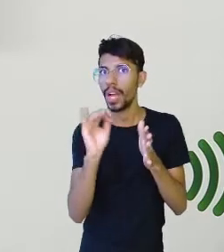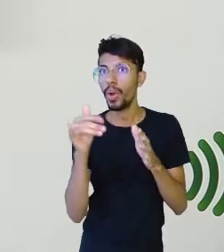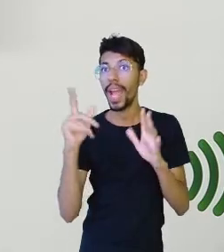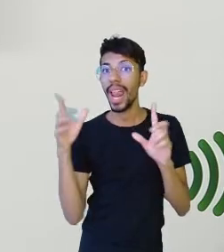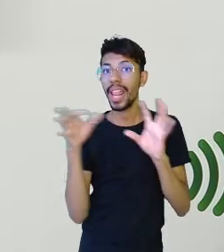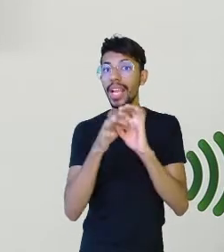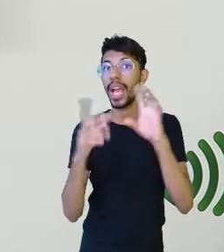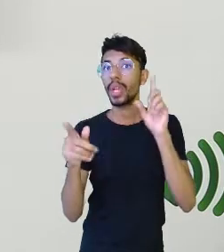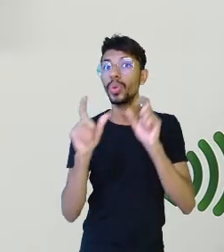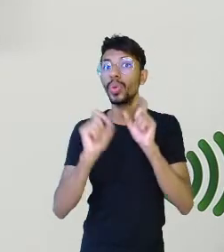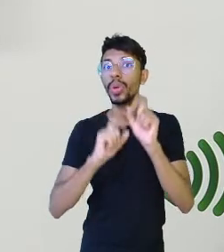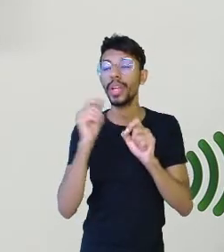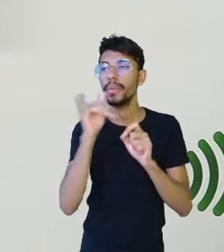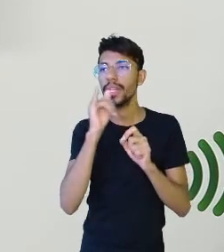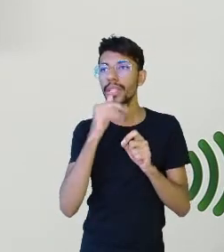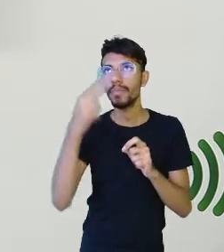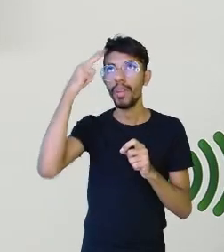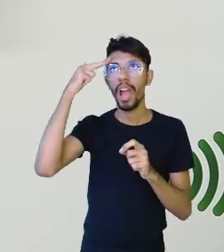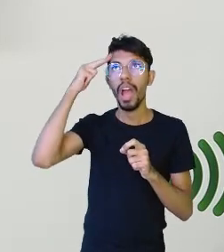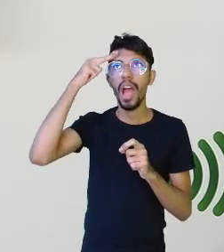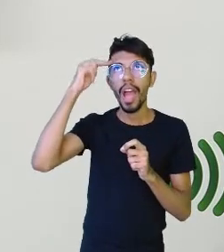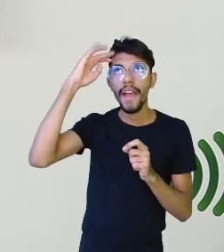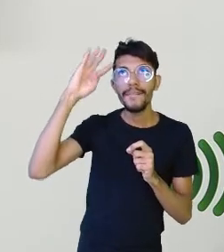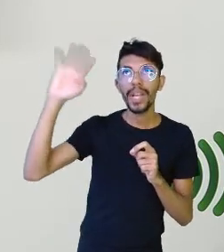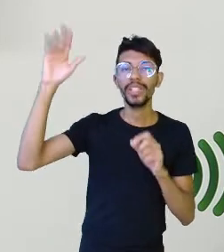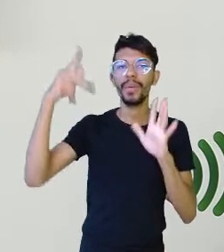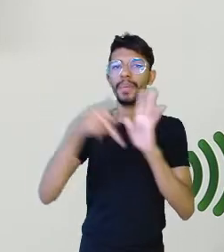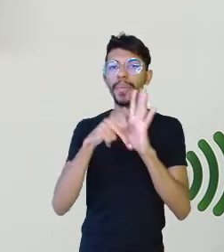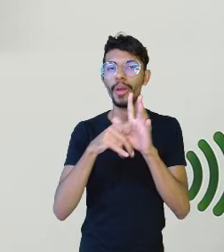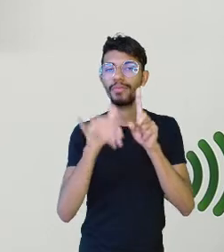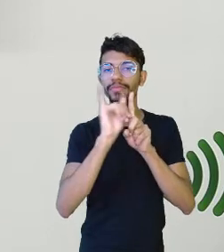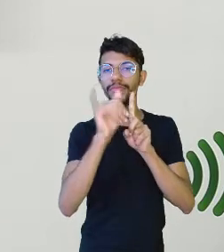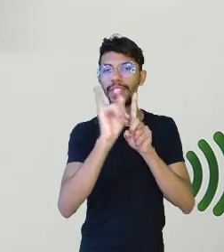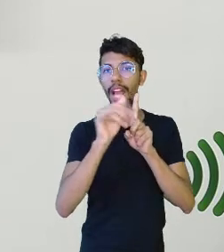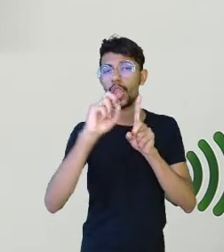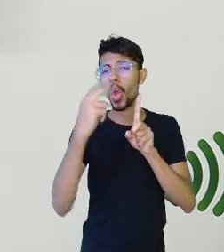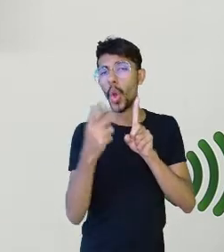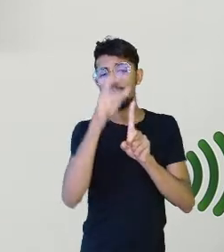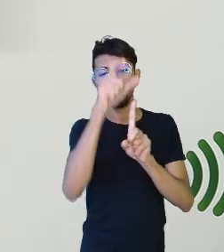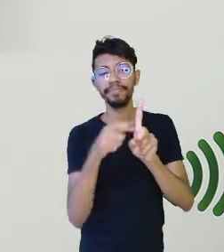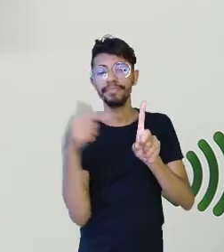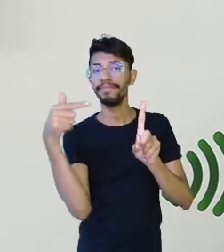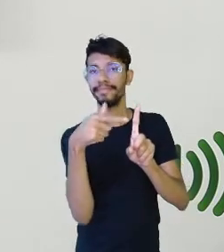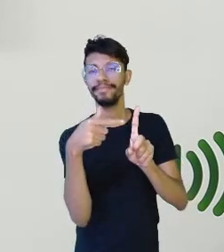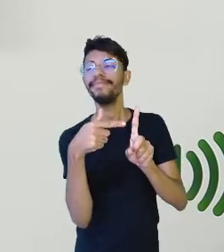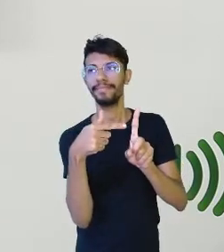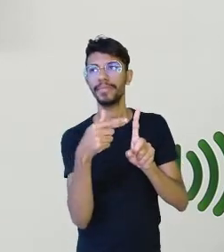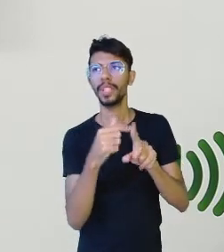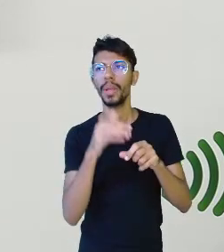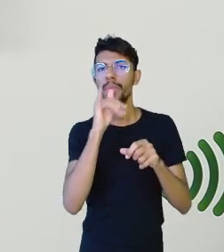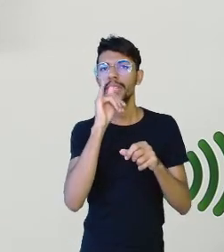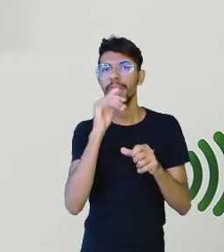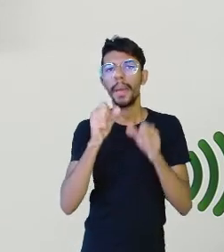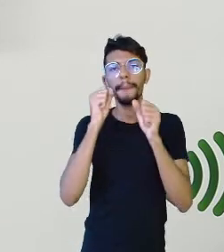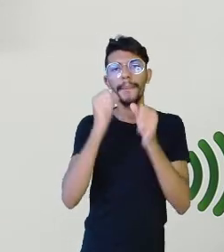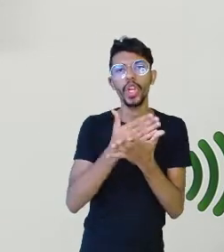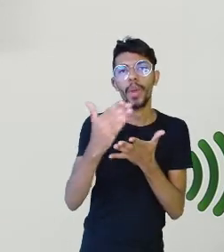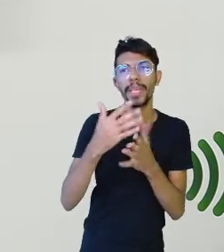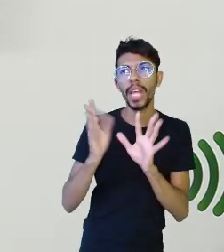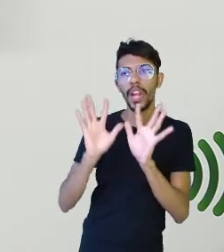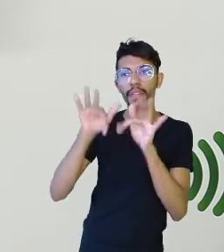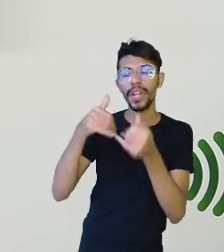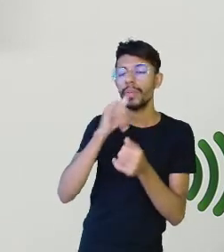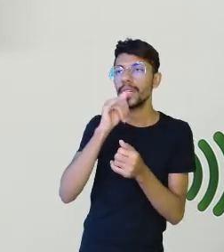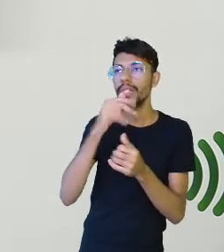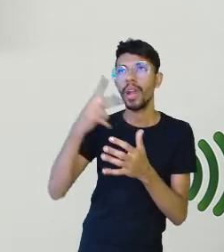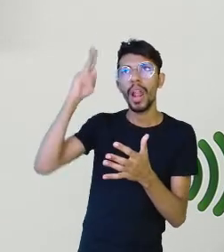personagem. Por exemplo, o conto pode estar se passando, ele pode até começar já do final e começar numa lembrança, se lembrando de algo que aconteceu